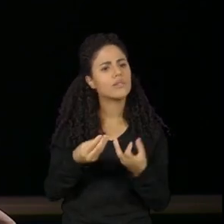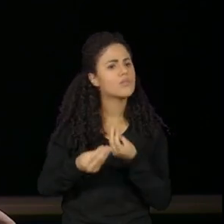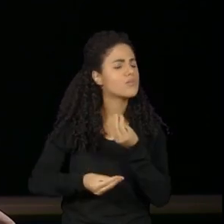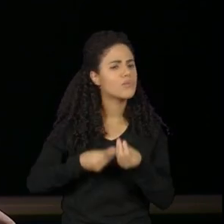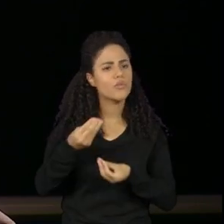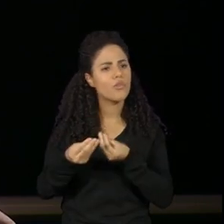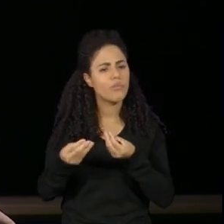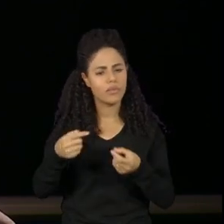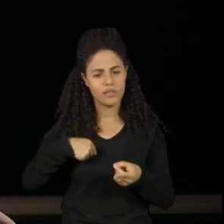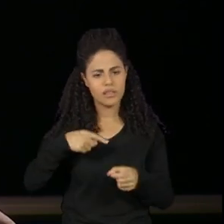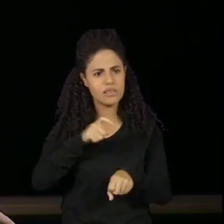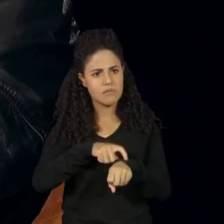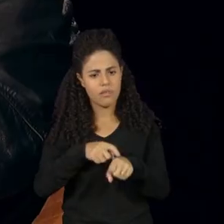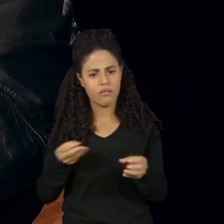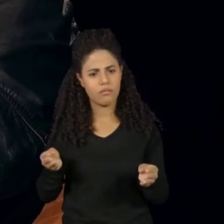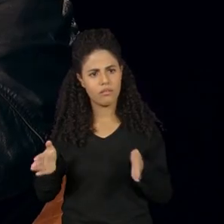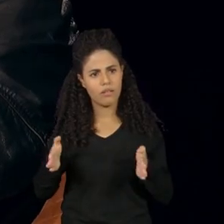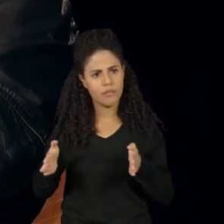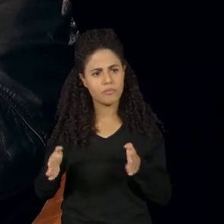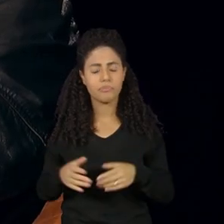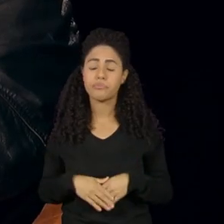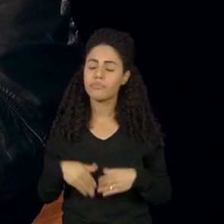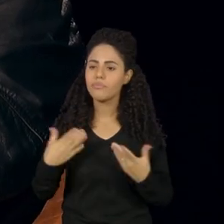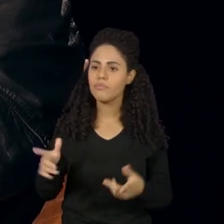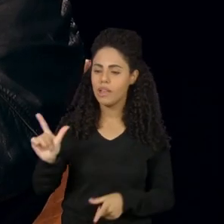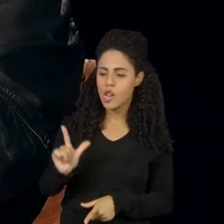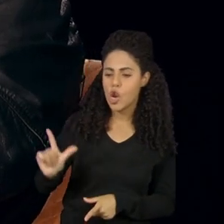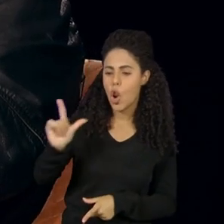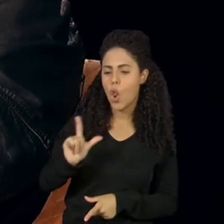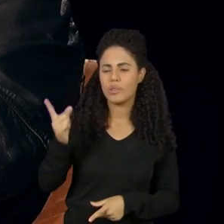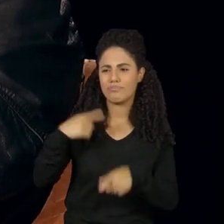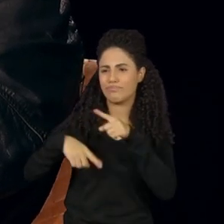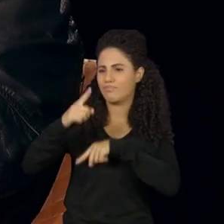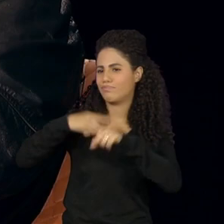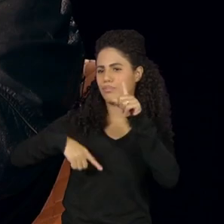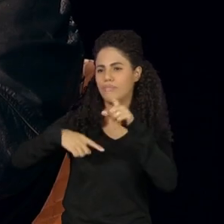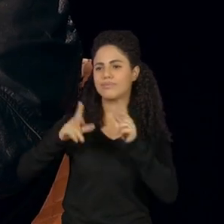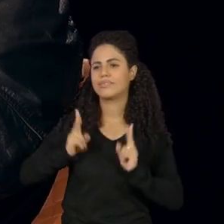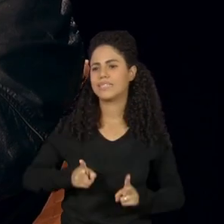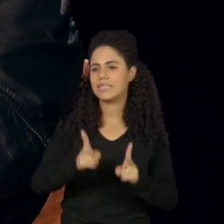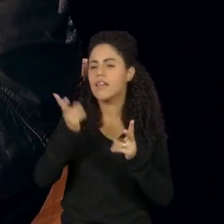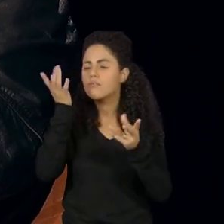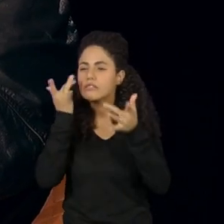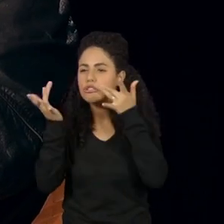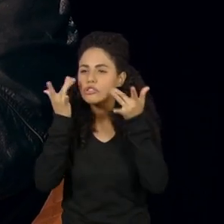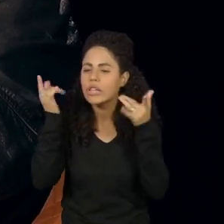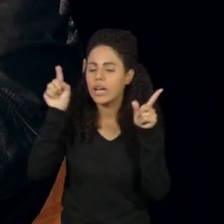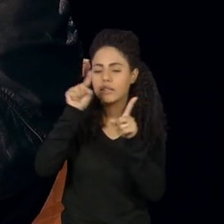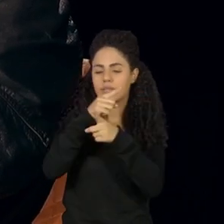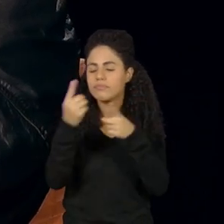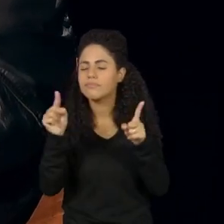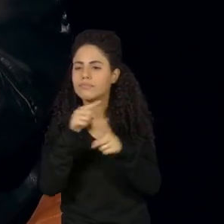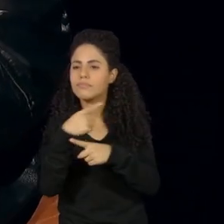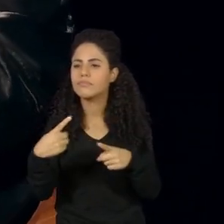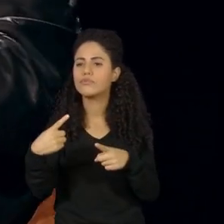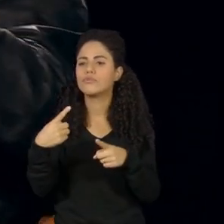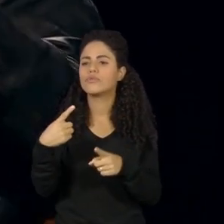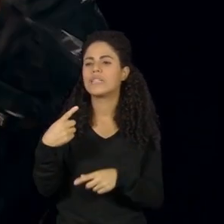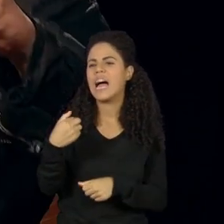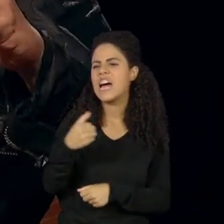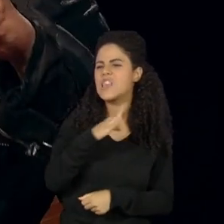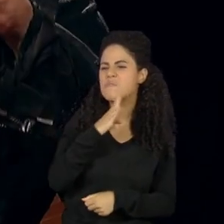desse momento de Londrina. Londrina não parava, Londrina era muito louca a cidade. Teatralmente, musicalmente, os bares